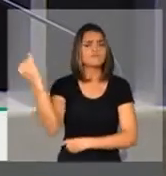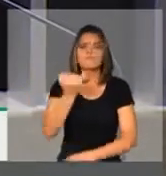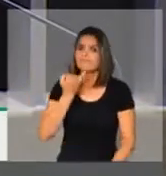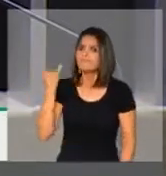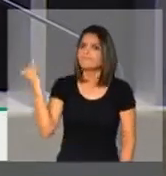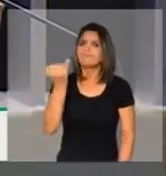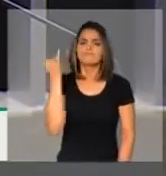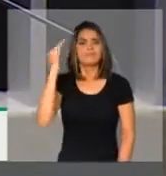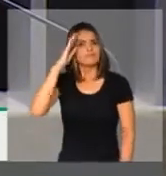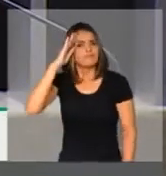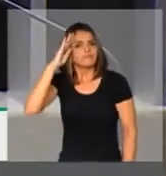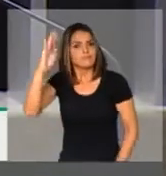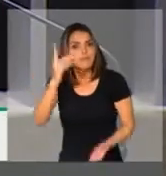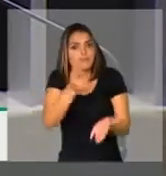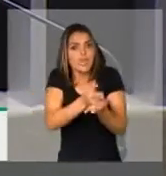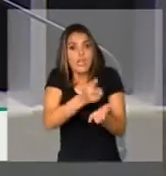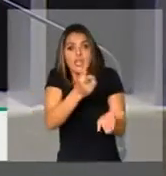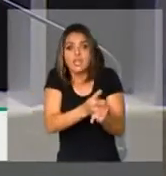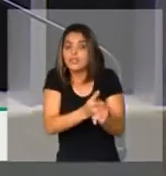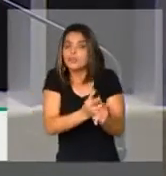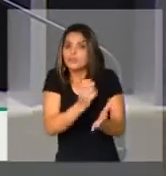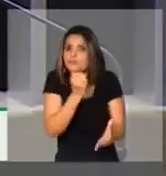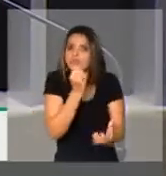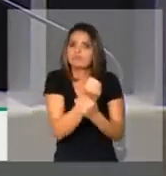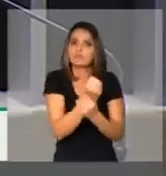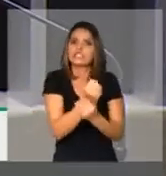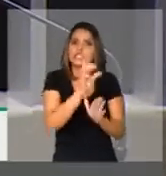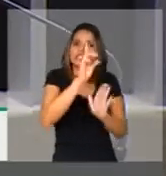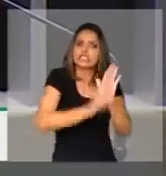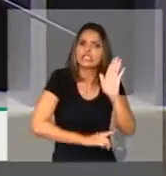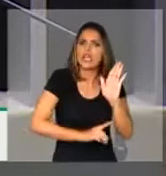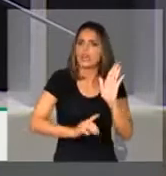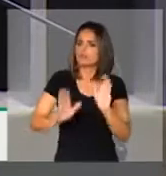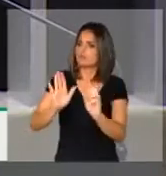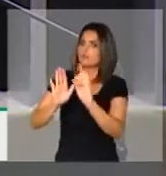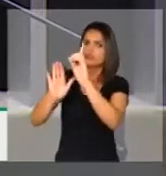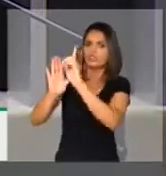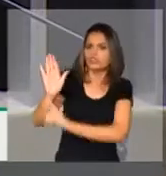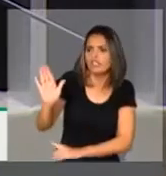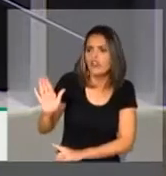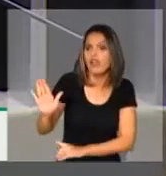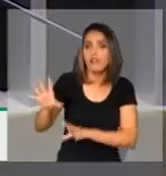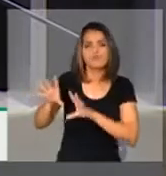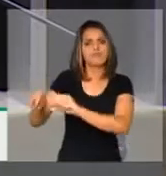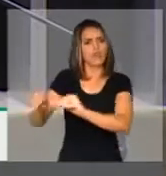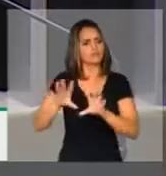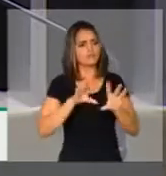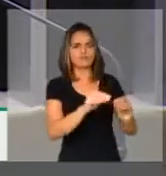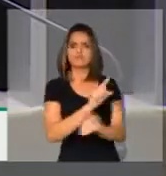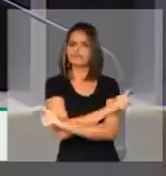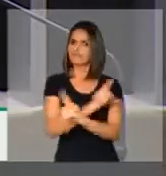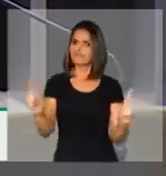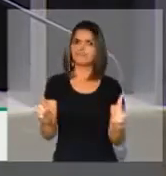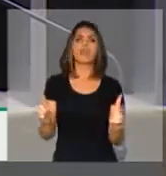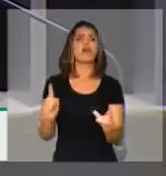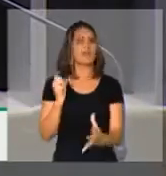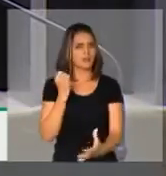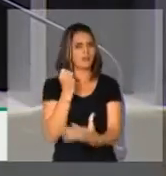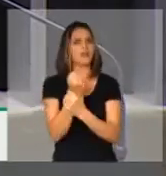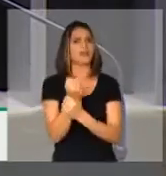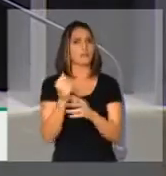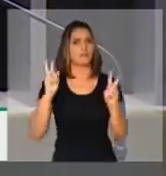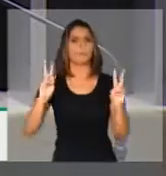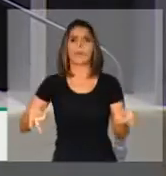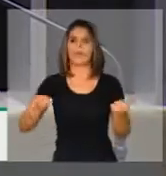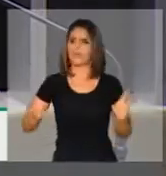a preservação dos seus direitos e, portanto, não mexê-los nesse momento é fundamental para a garantia da